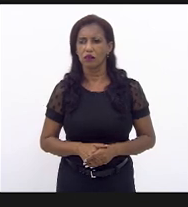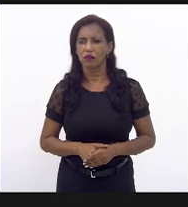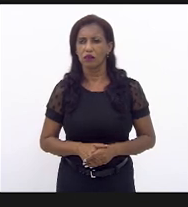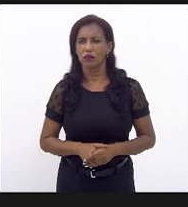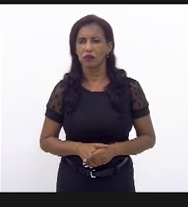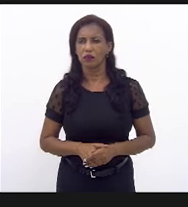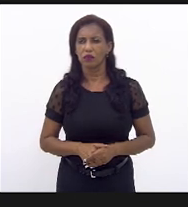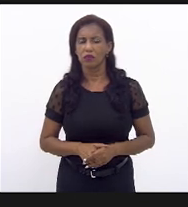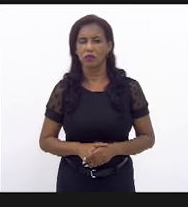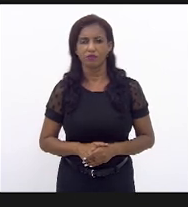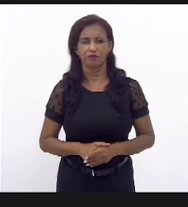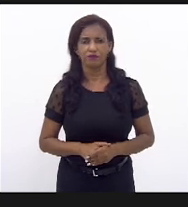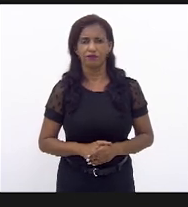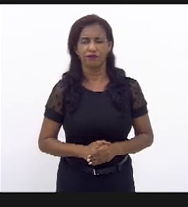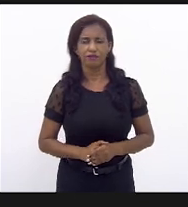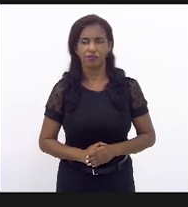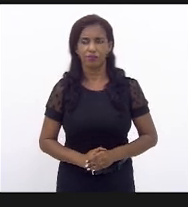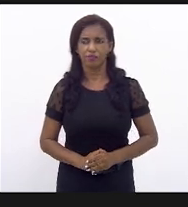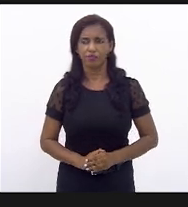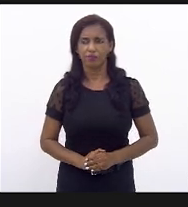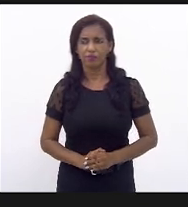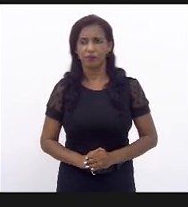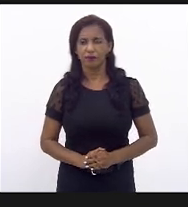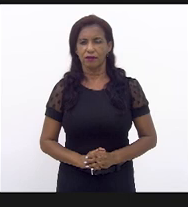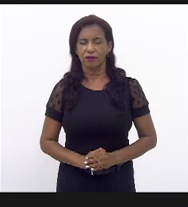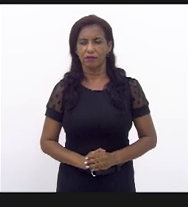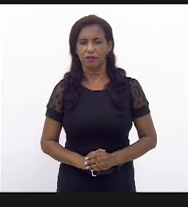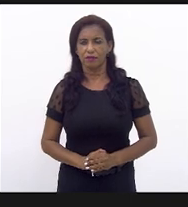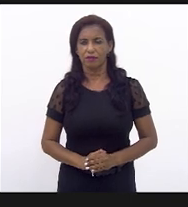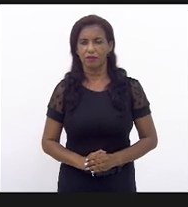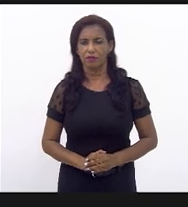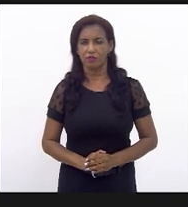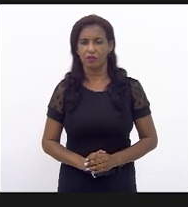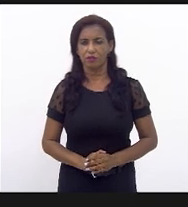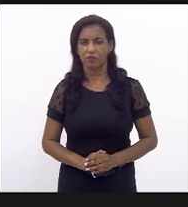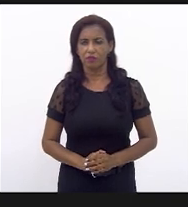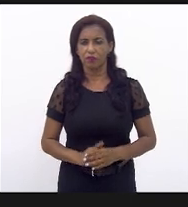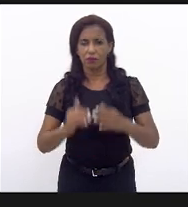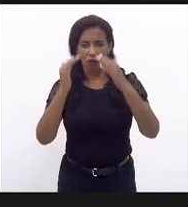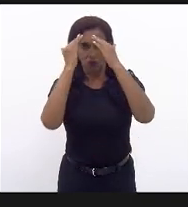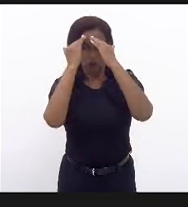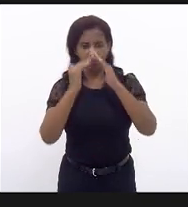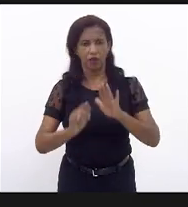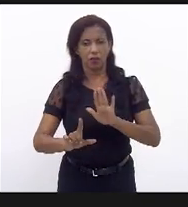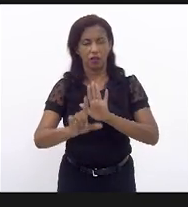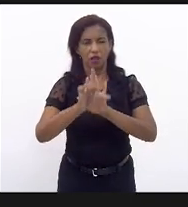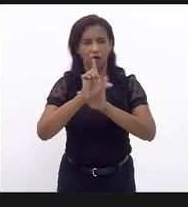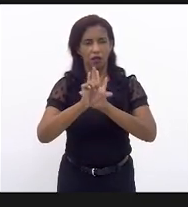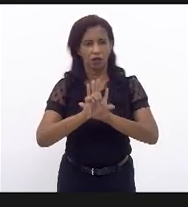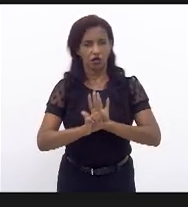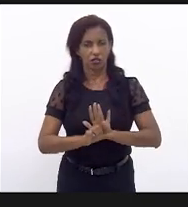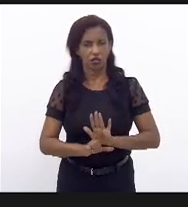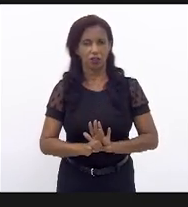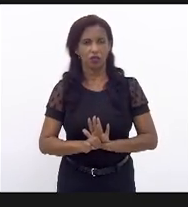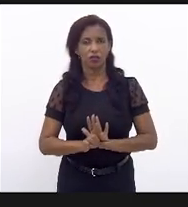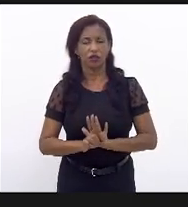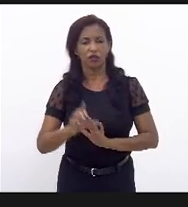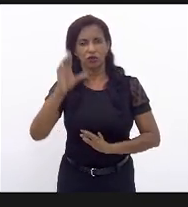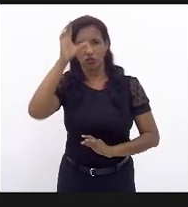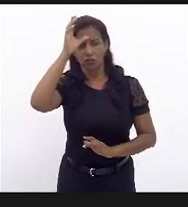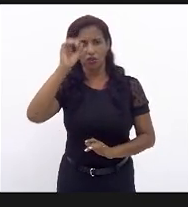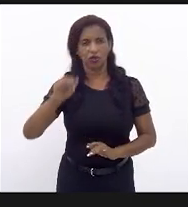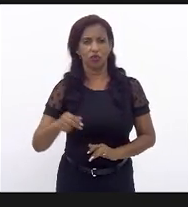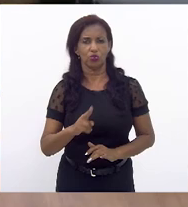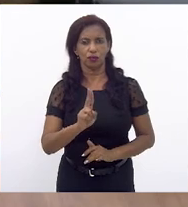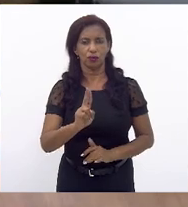que o governador fez comigo, que ele pudesse retornar as minhas ligações os senhores com a assistência. Obrigado, deputado Tiago, e a